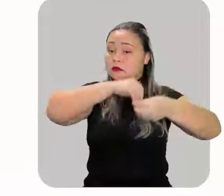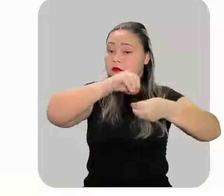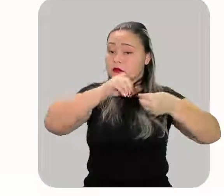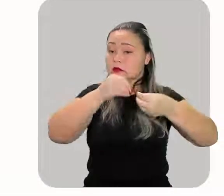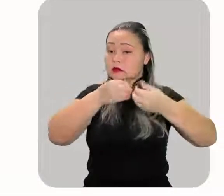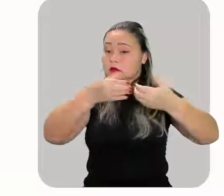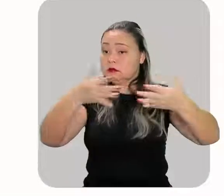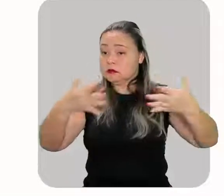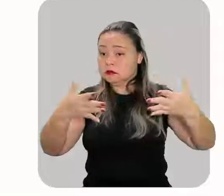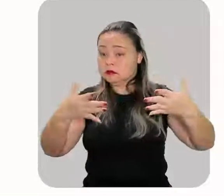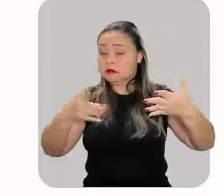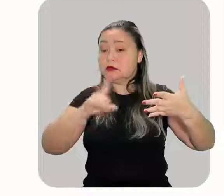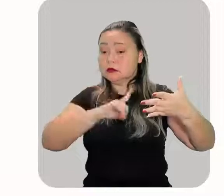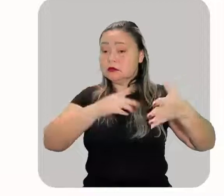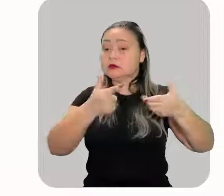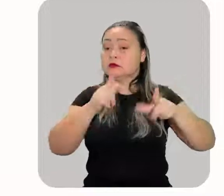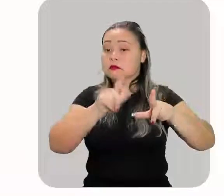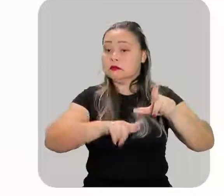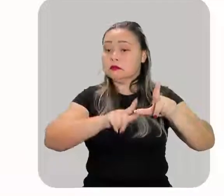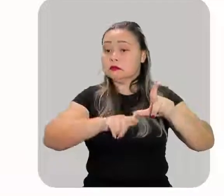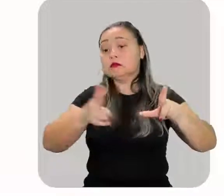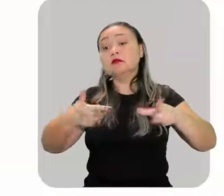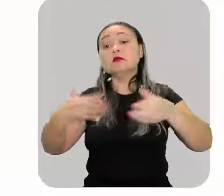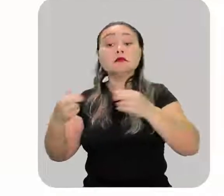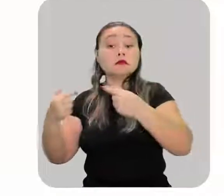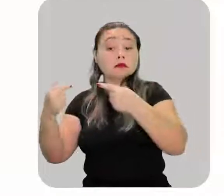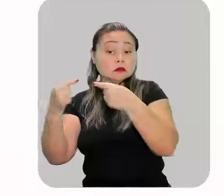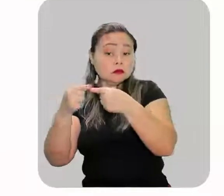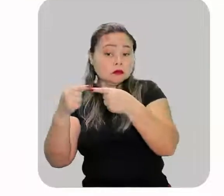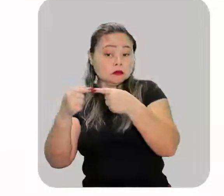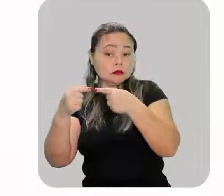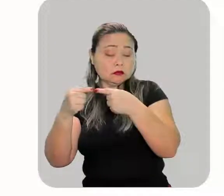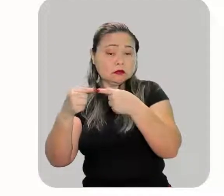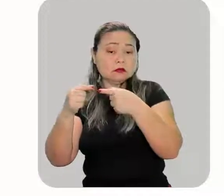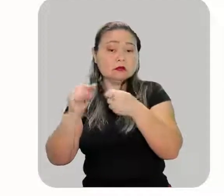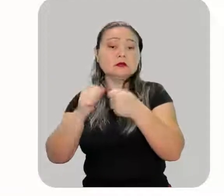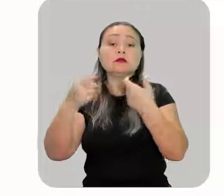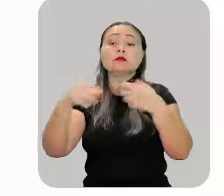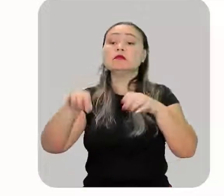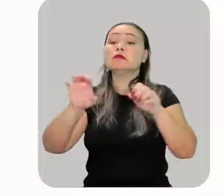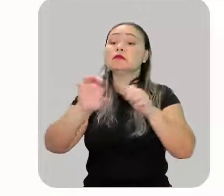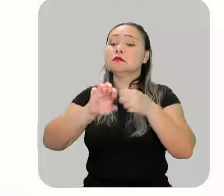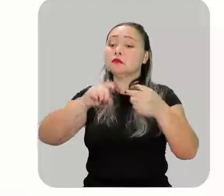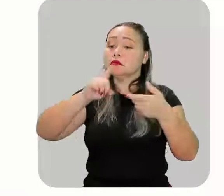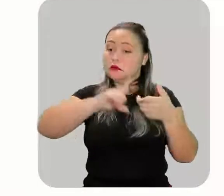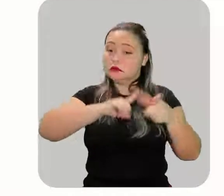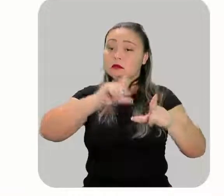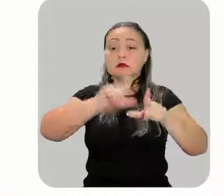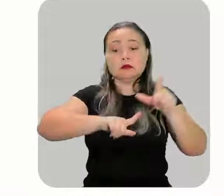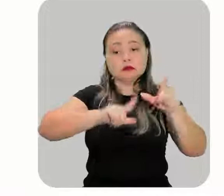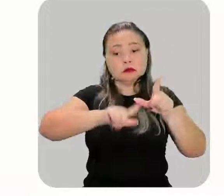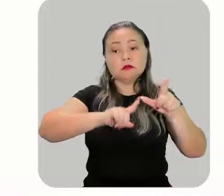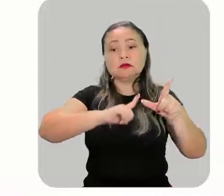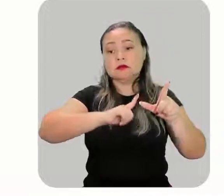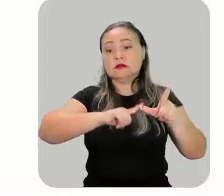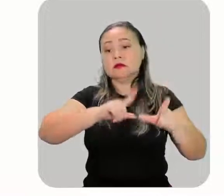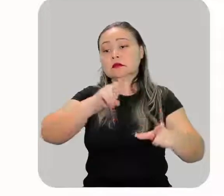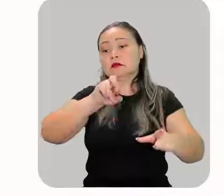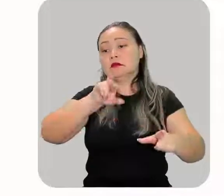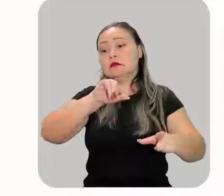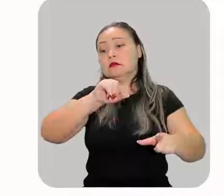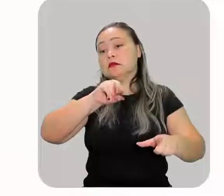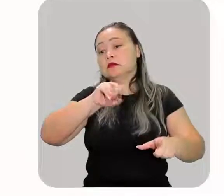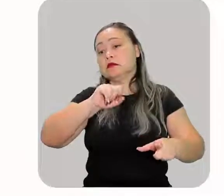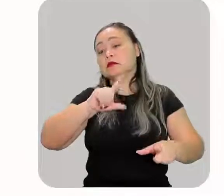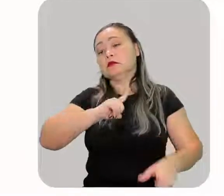sentença aberta, porque tem uma letra, Isso. e nós temos uma igualdade. Para ser equação tem que ter variável, né? Tem que ter variável. A incógnita,